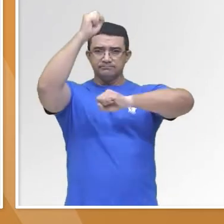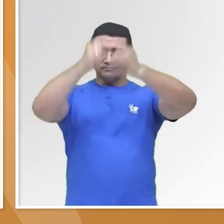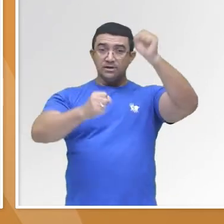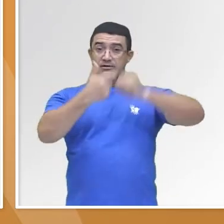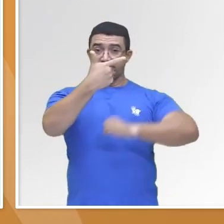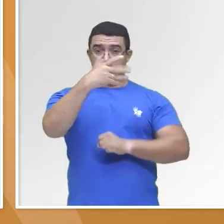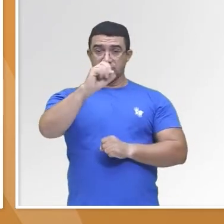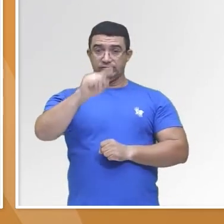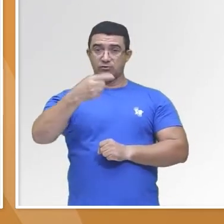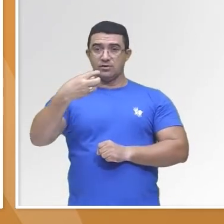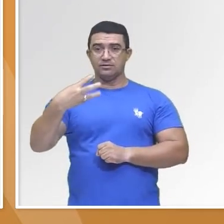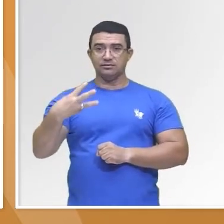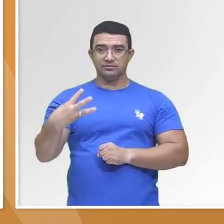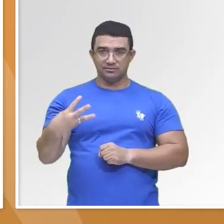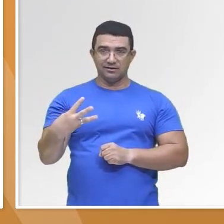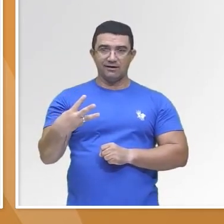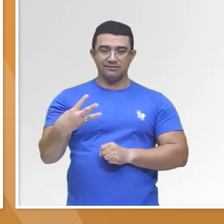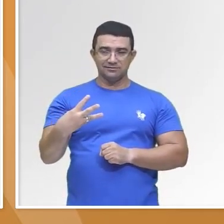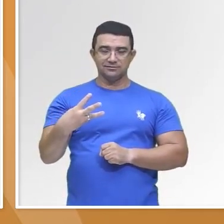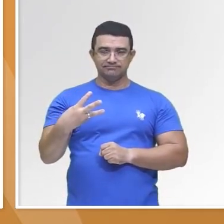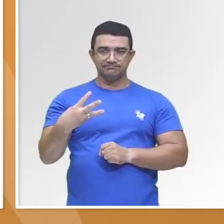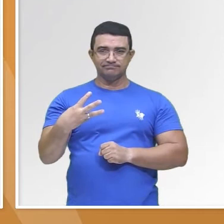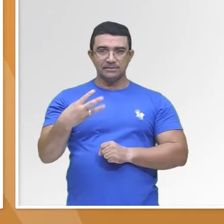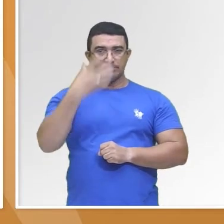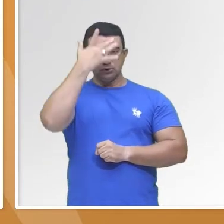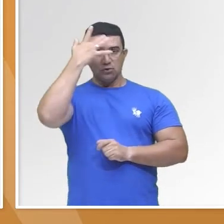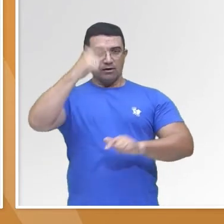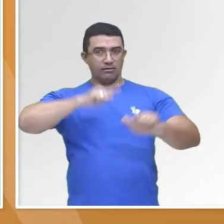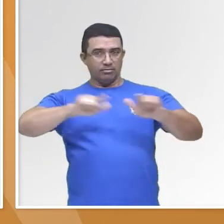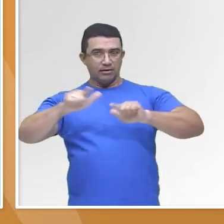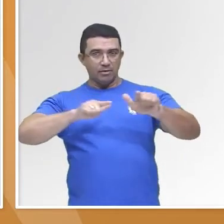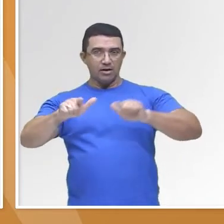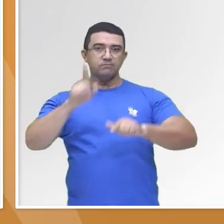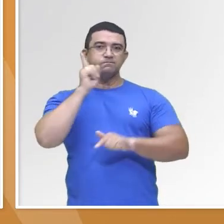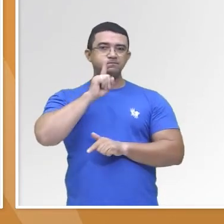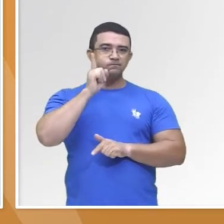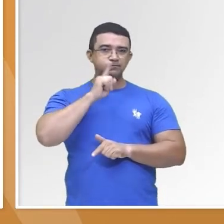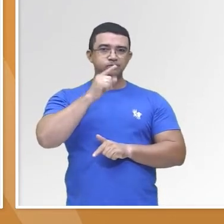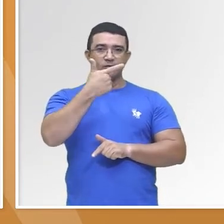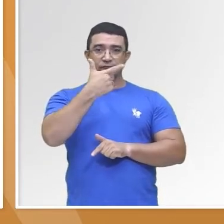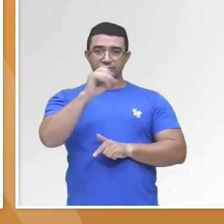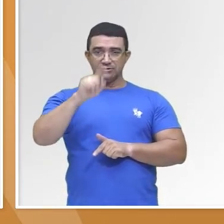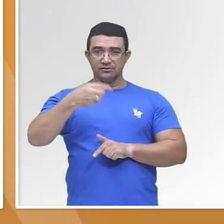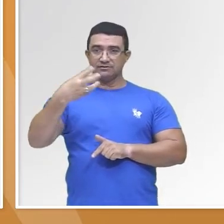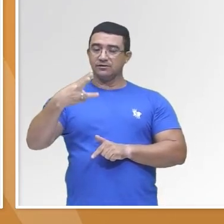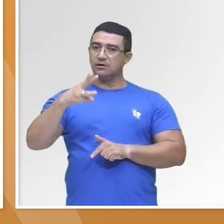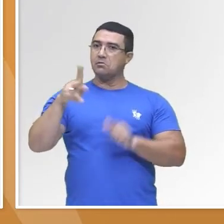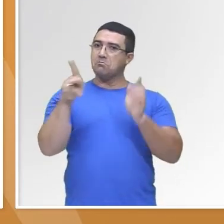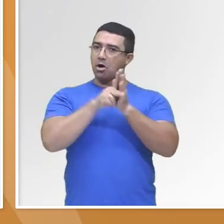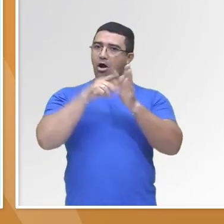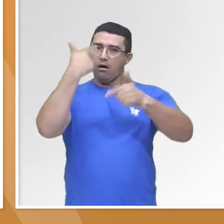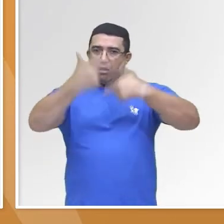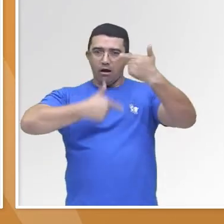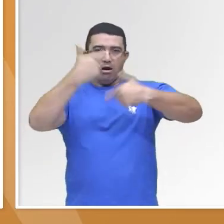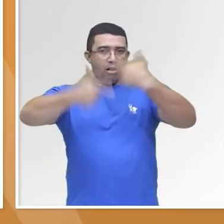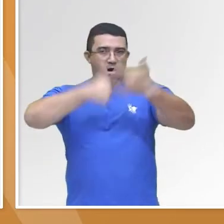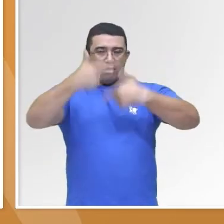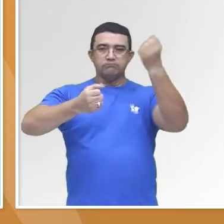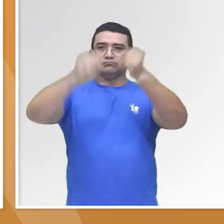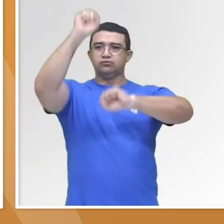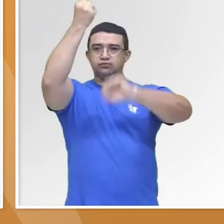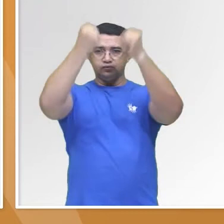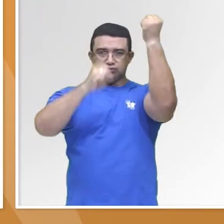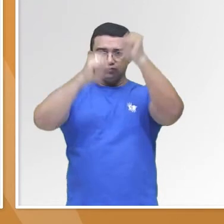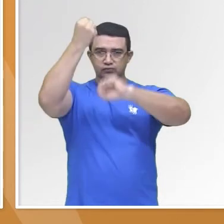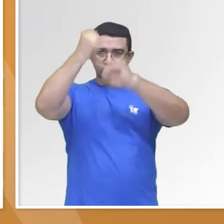20,3% da população economicamente ativa dos Estados Unidos, olha, se concentra aí trabalhando na indústria, no